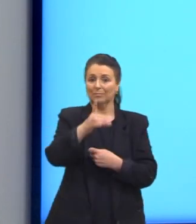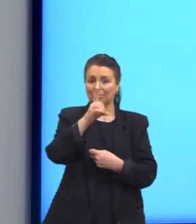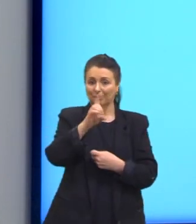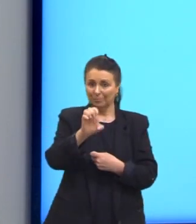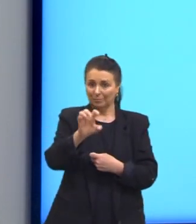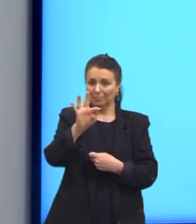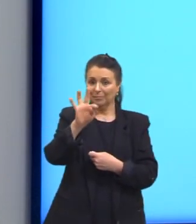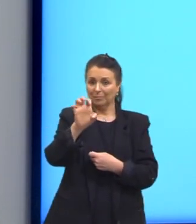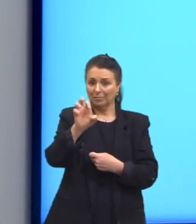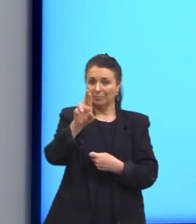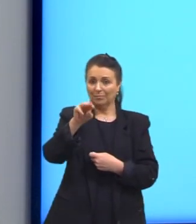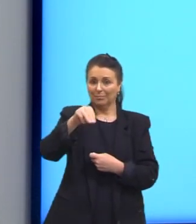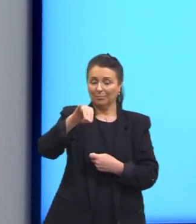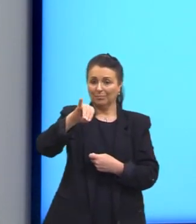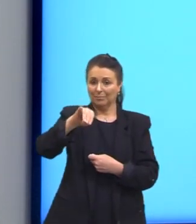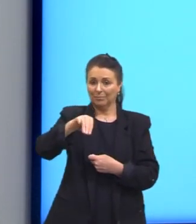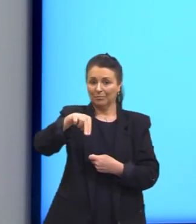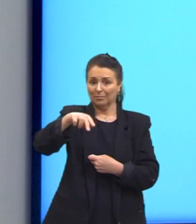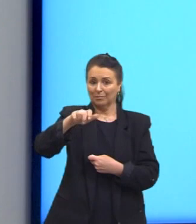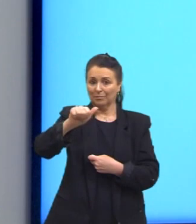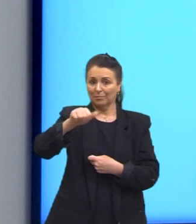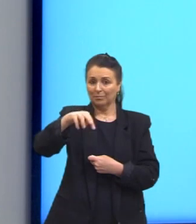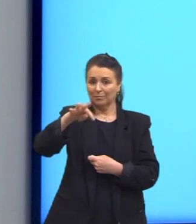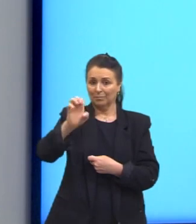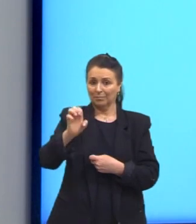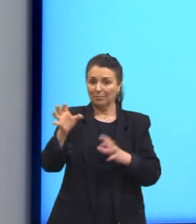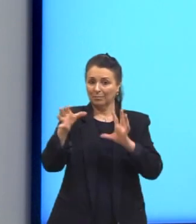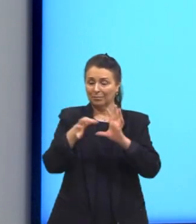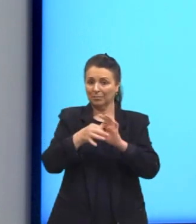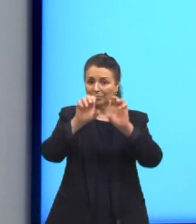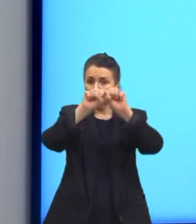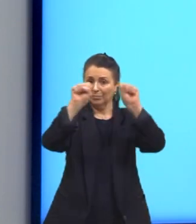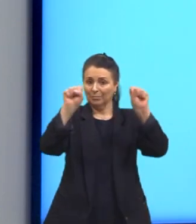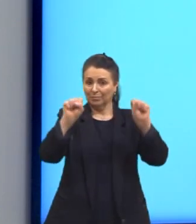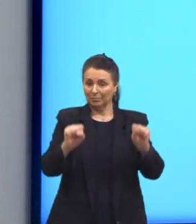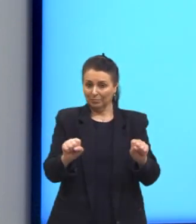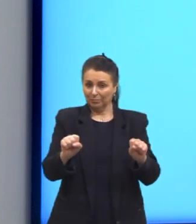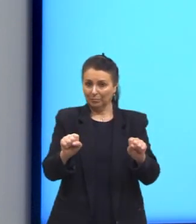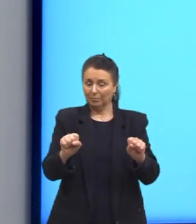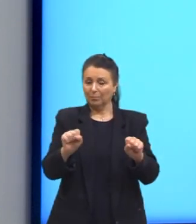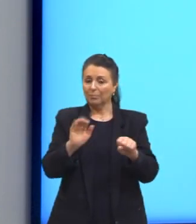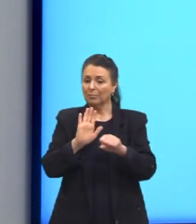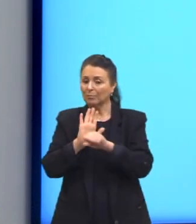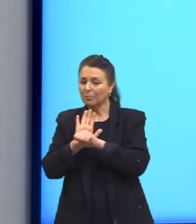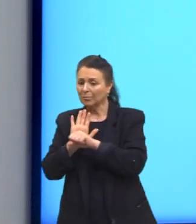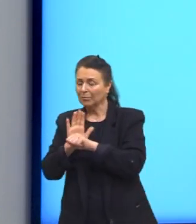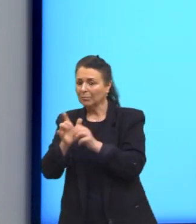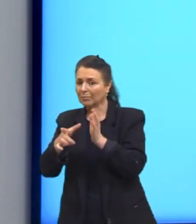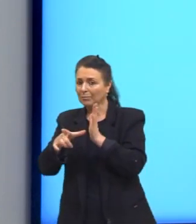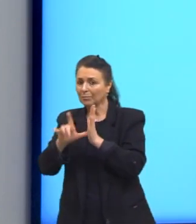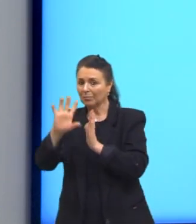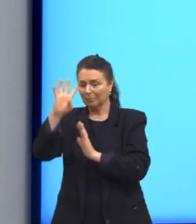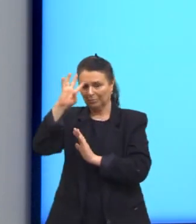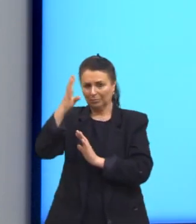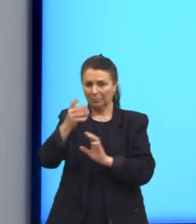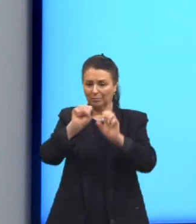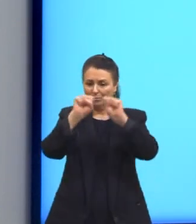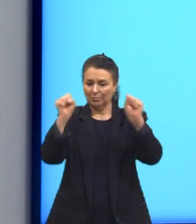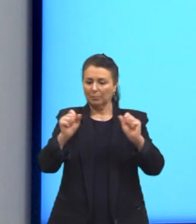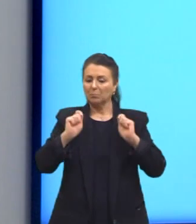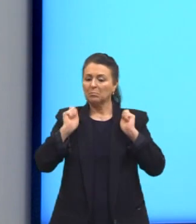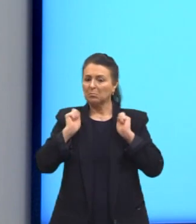os sistemas nesse formato. Ele vai nos auxiliar antes de resolver o sistema. Bom, será que ele é